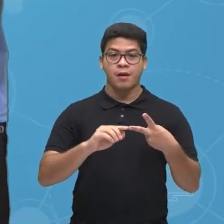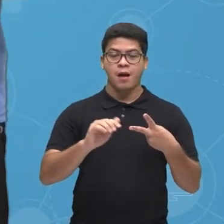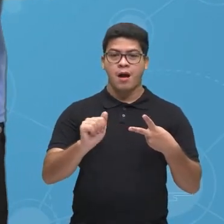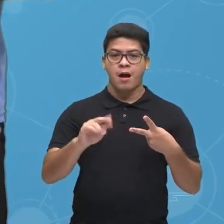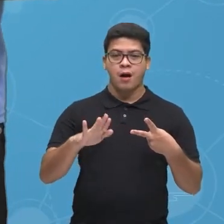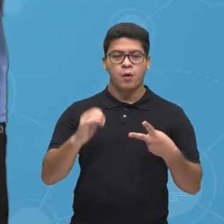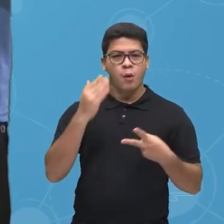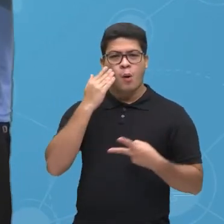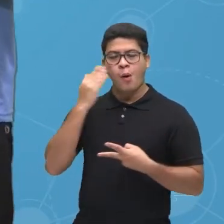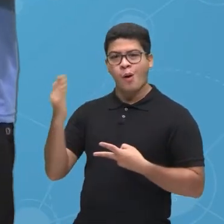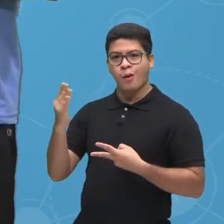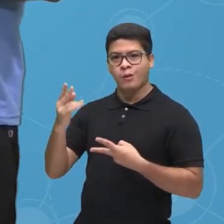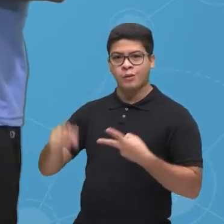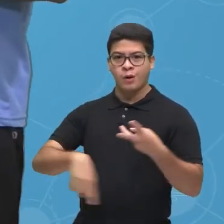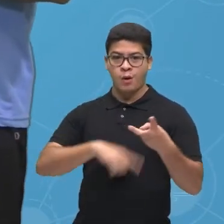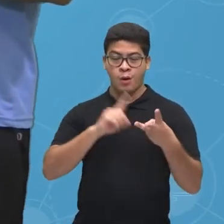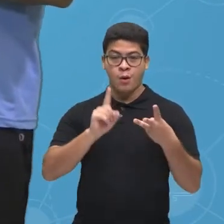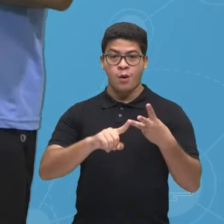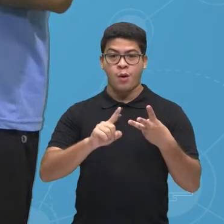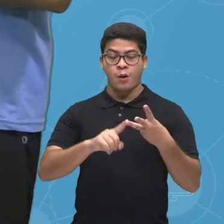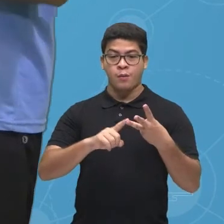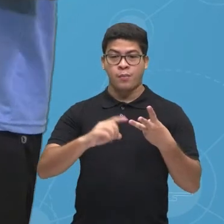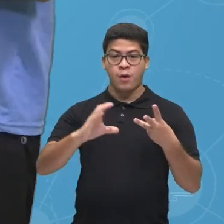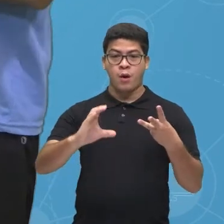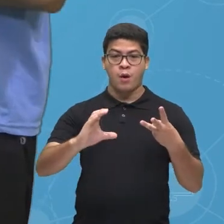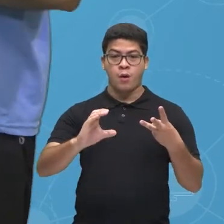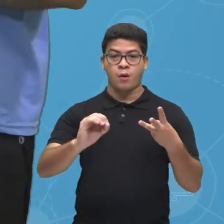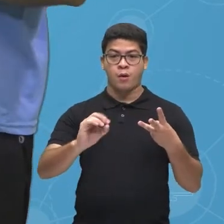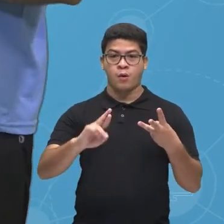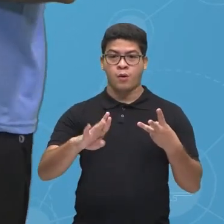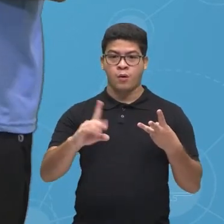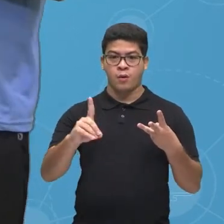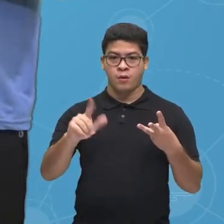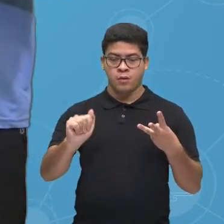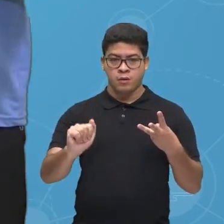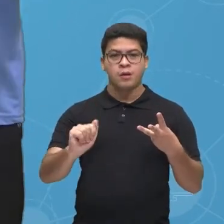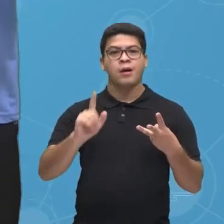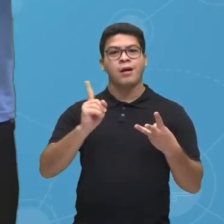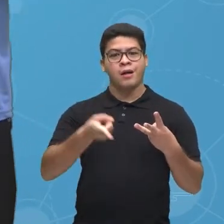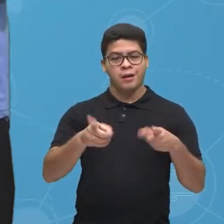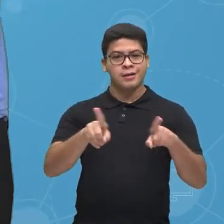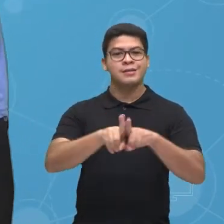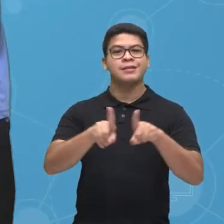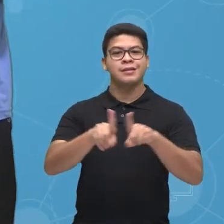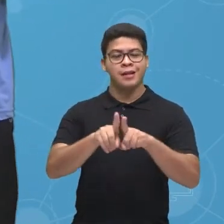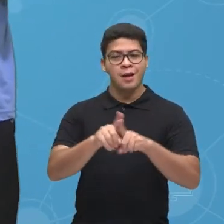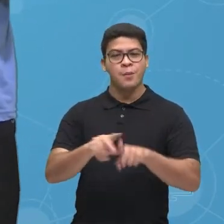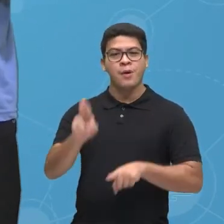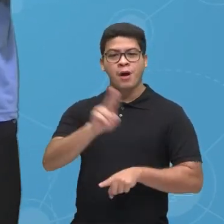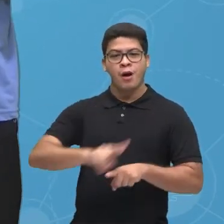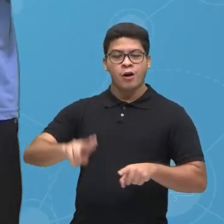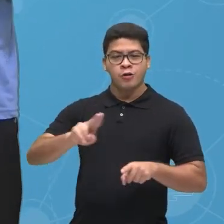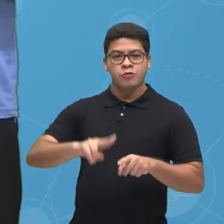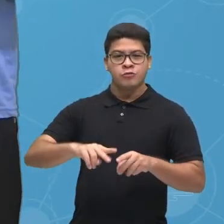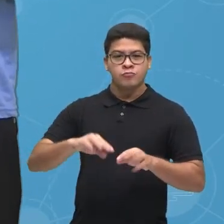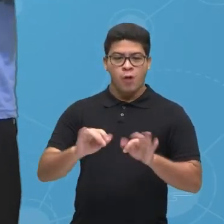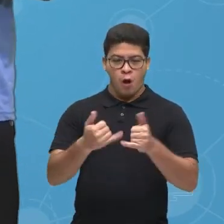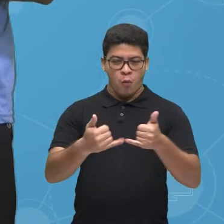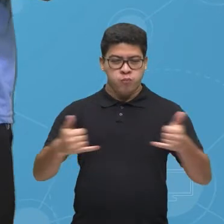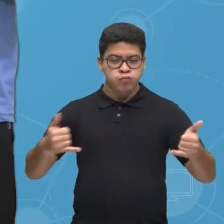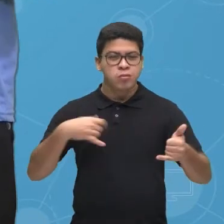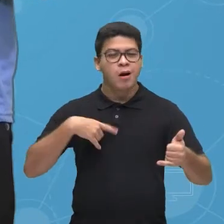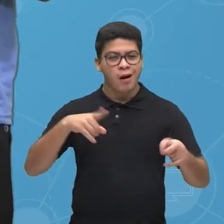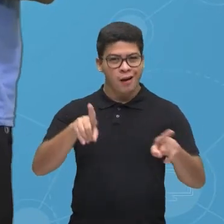aí, ó, né? A corda, isso mesmo, a corda também faz parte aí dos aparelhos.